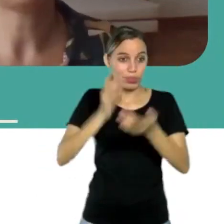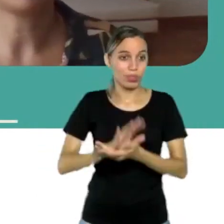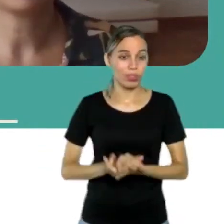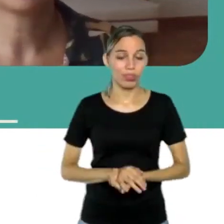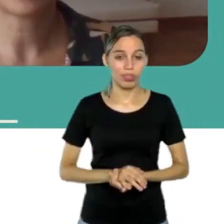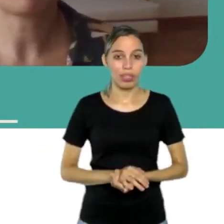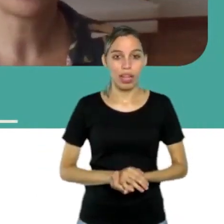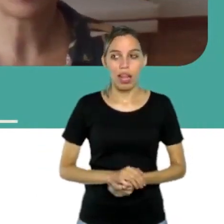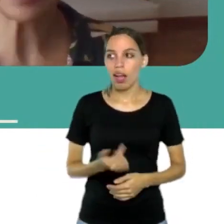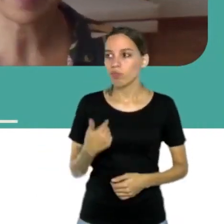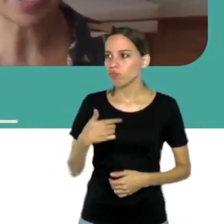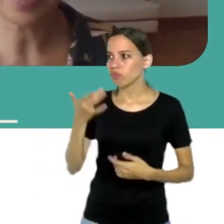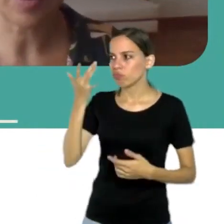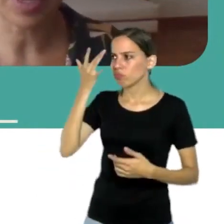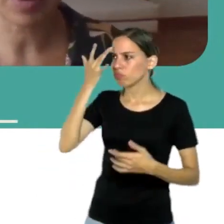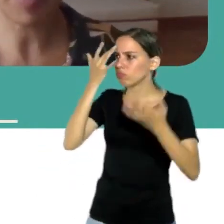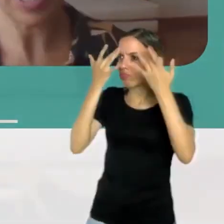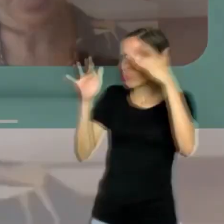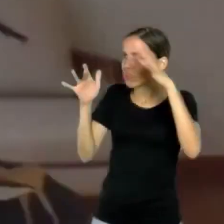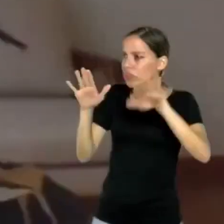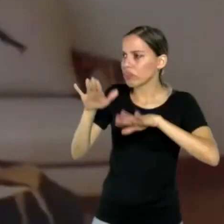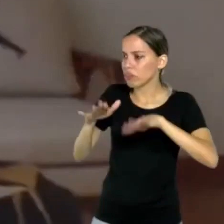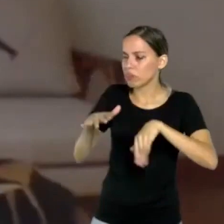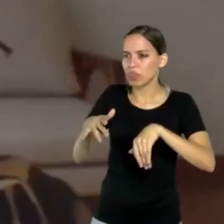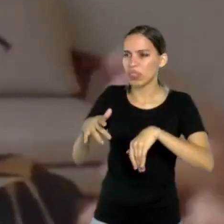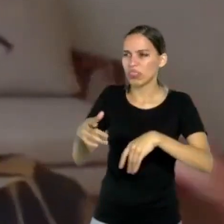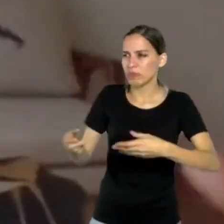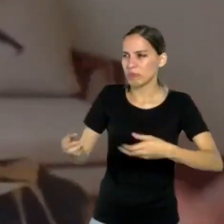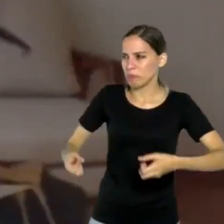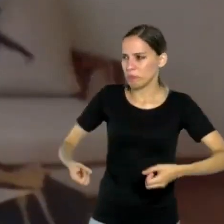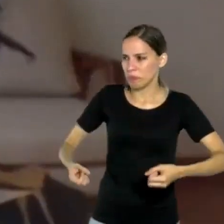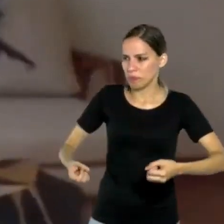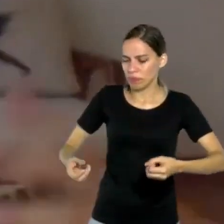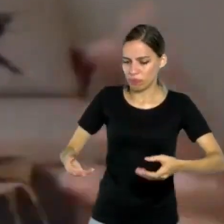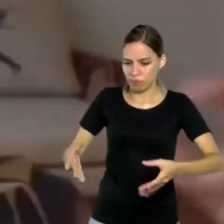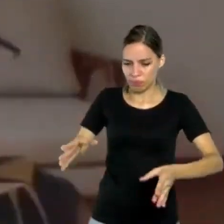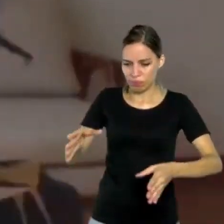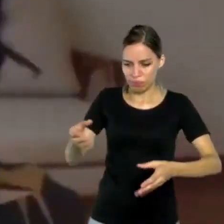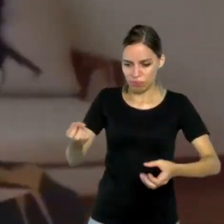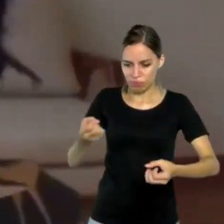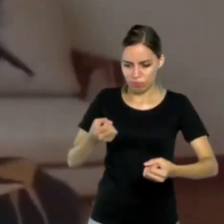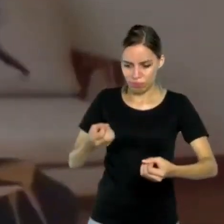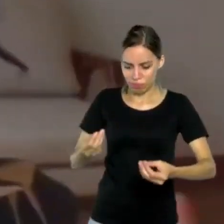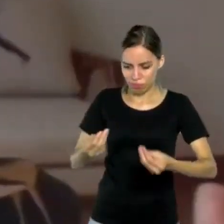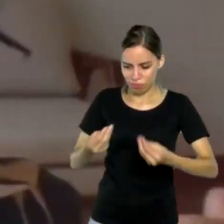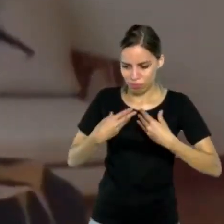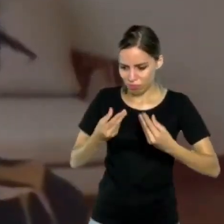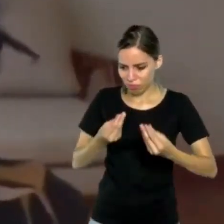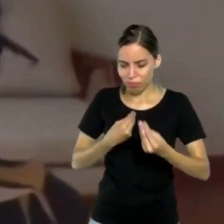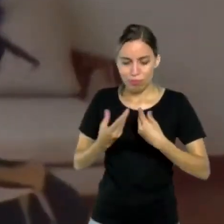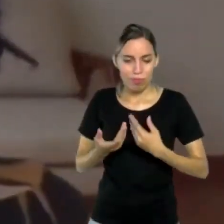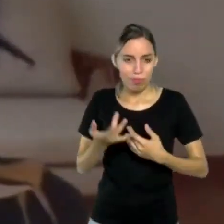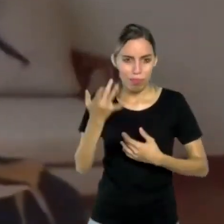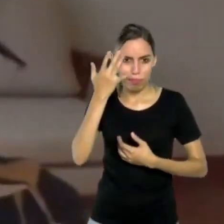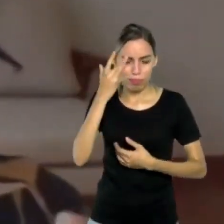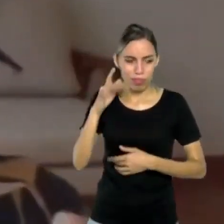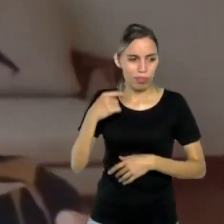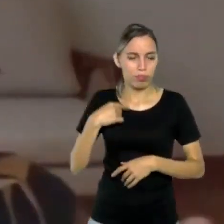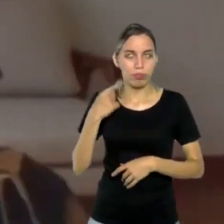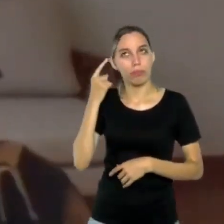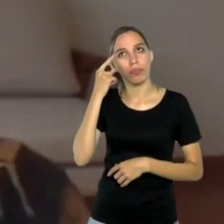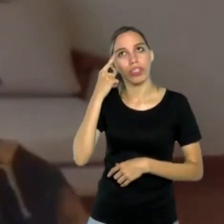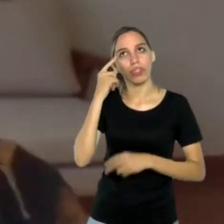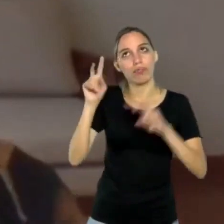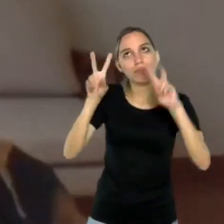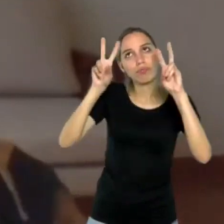sei assim, se é muito inspiração, não. Eu acho que são referências, lugares que você aponta, né? Você aponta para alguma